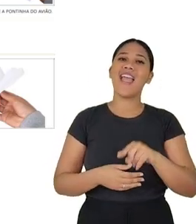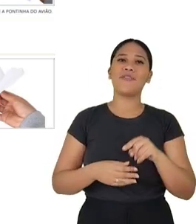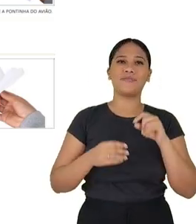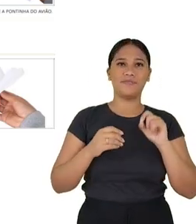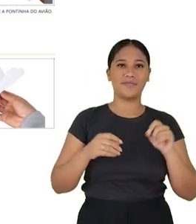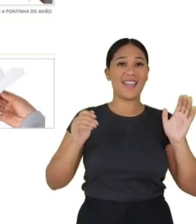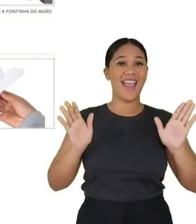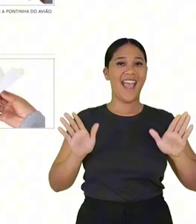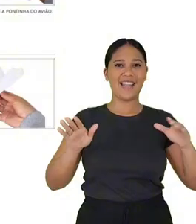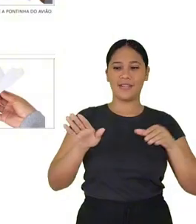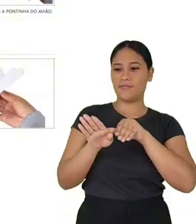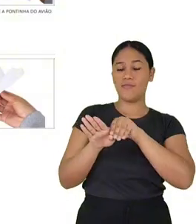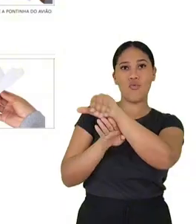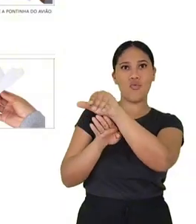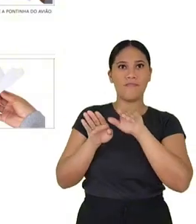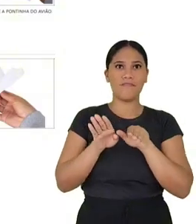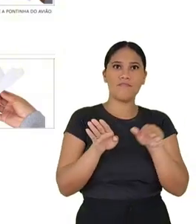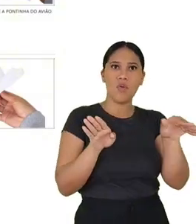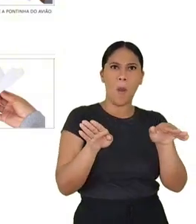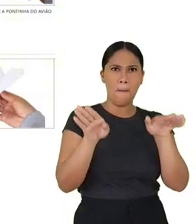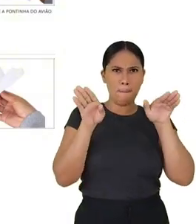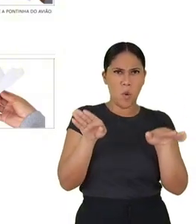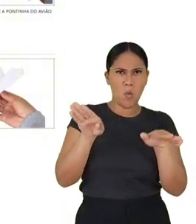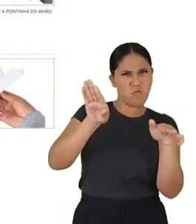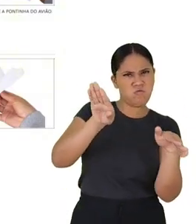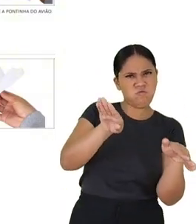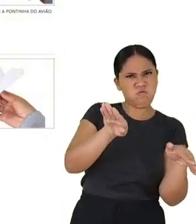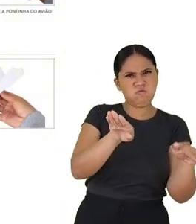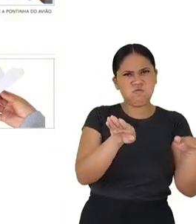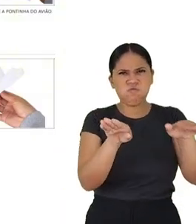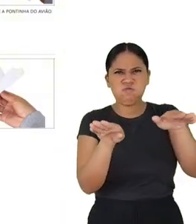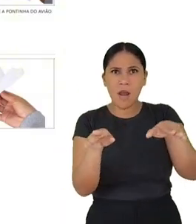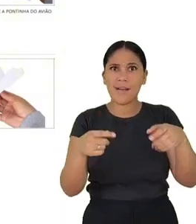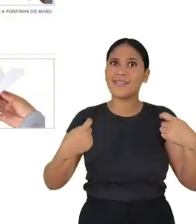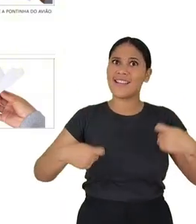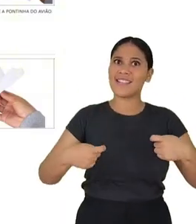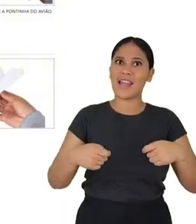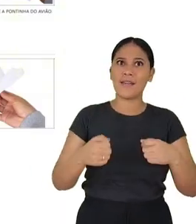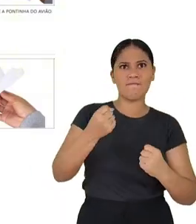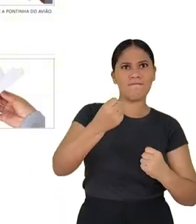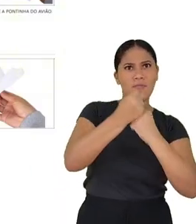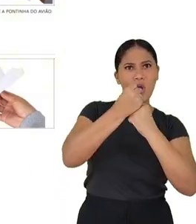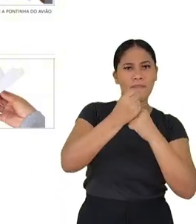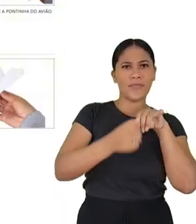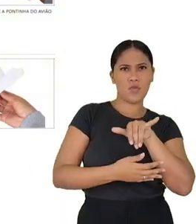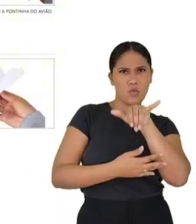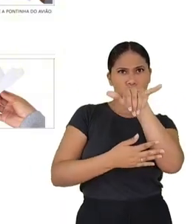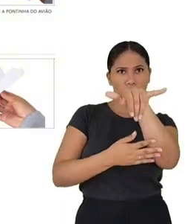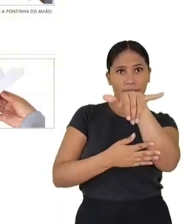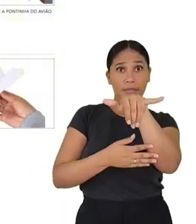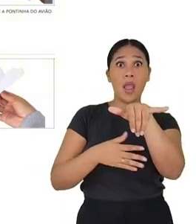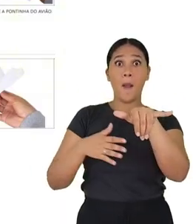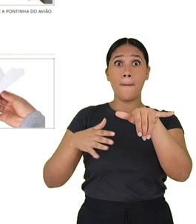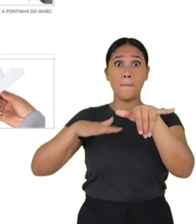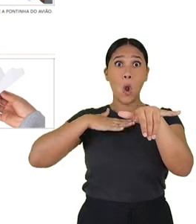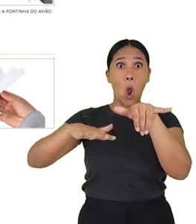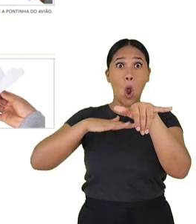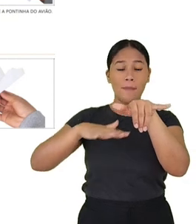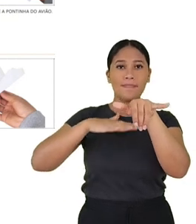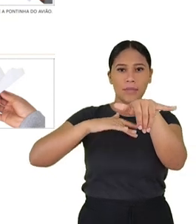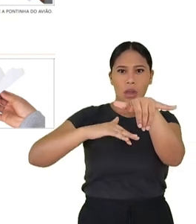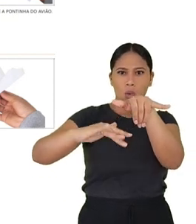A resposta está nas asas. Elas são responsáveis por gerar a sustentação necessária para que o avião